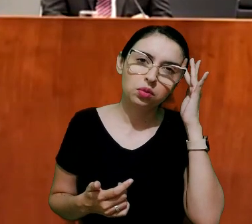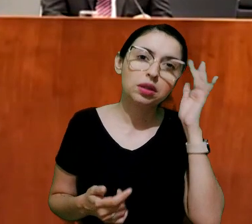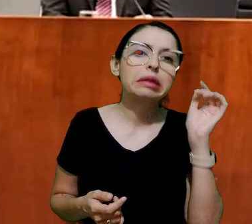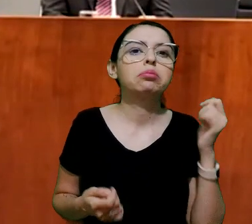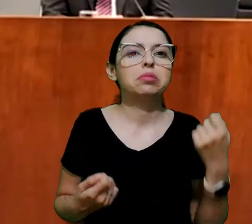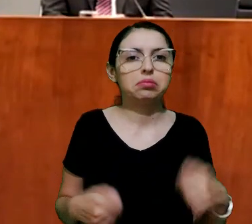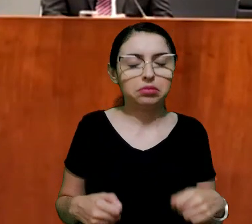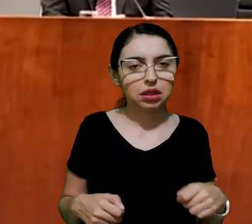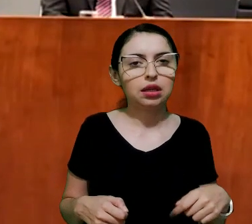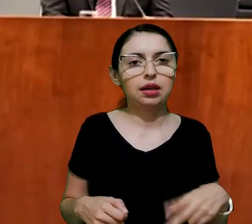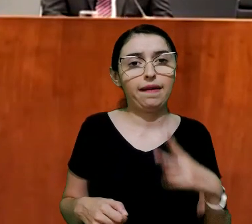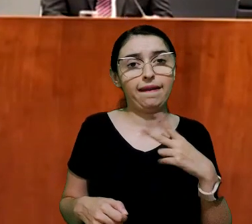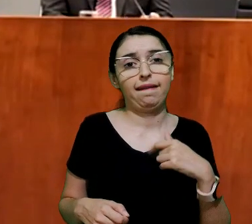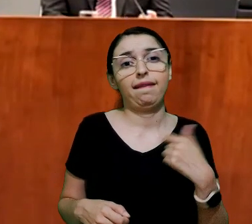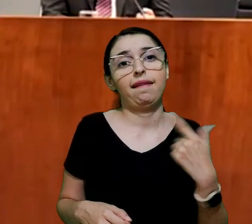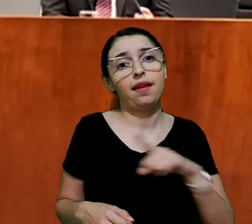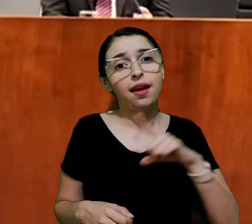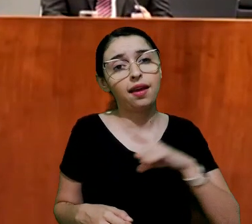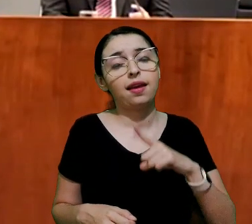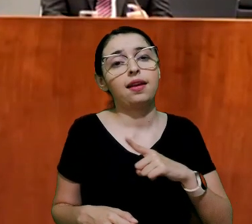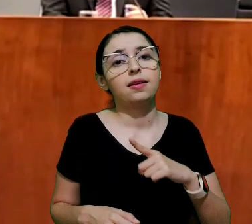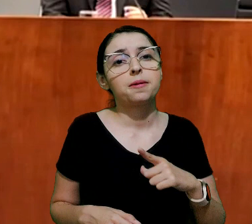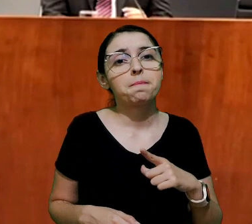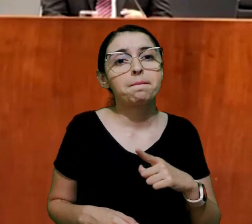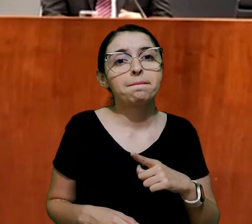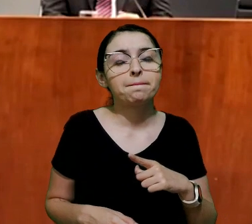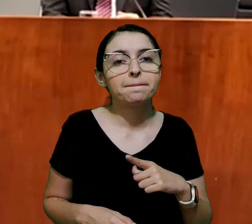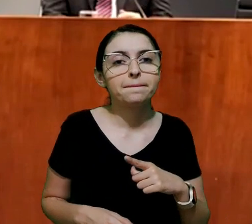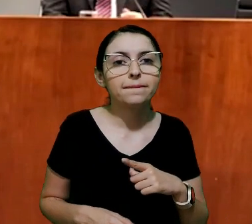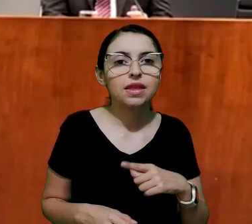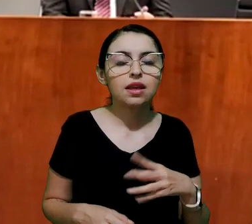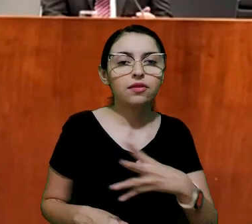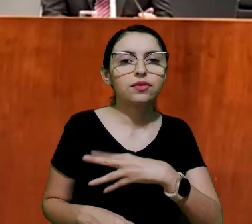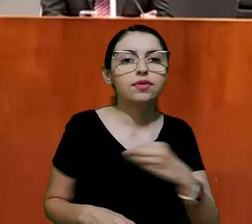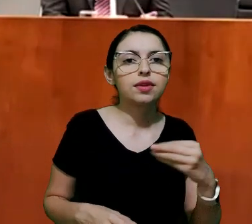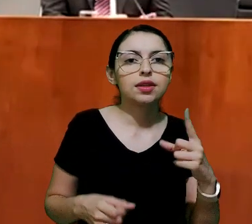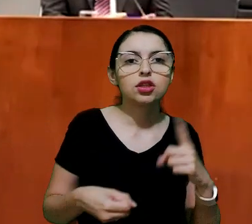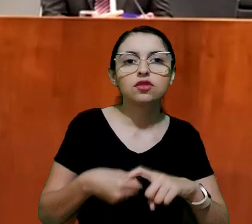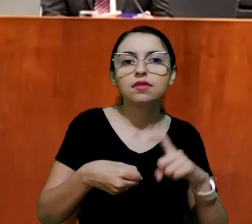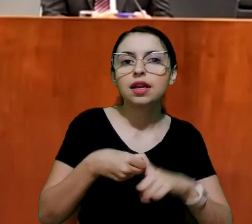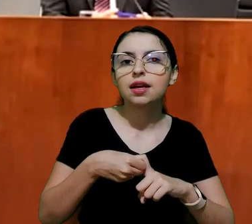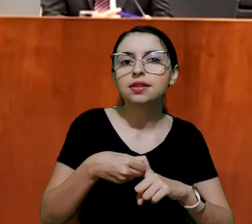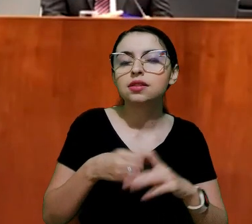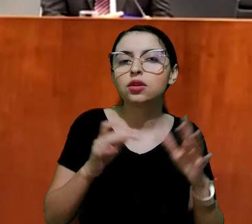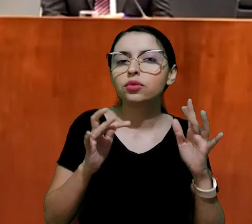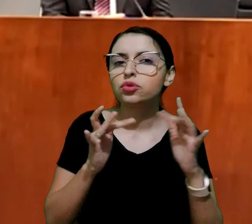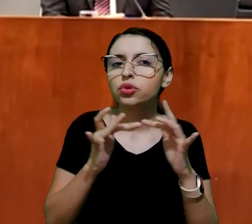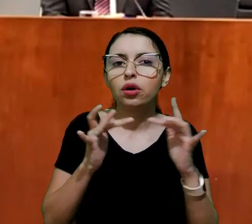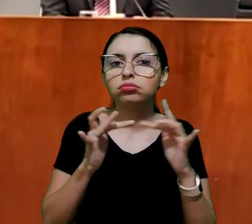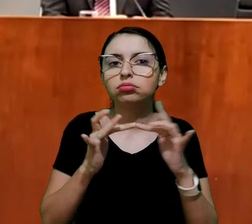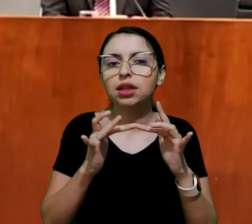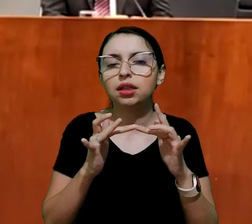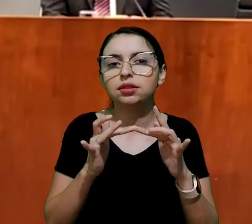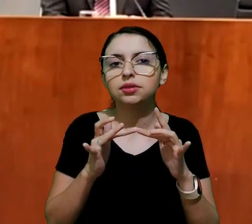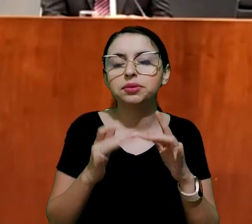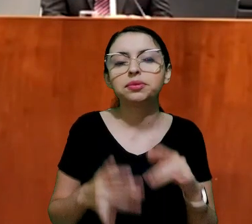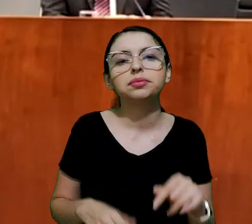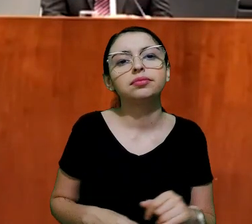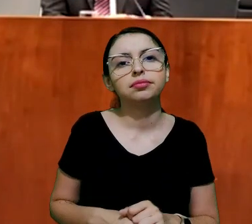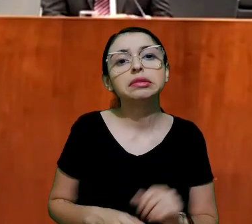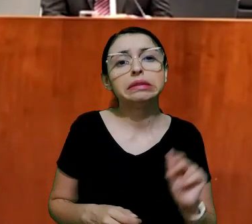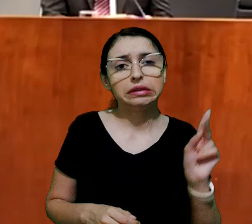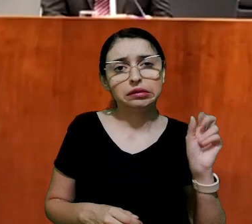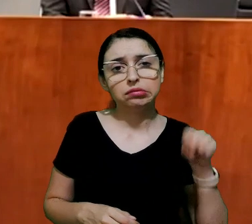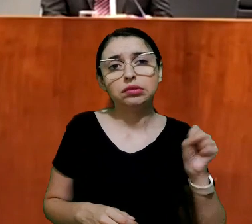existem casos, evidentemente, de filiação por afetividade, e isto é um fato